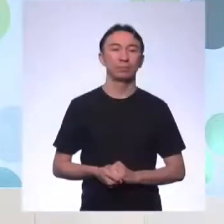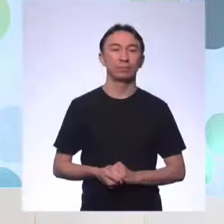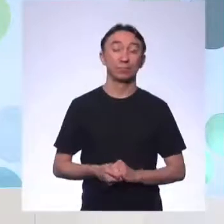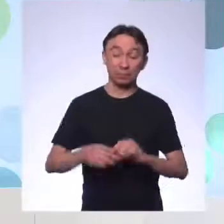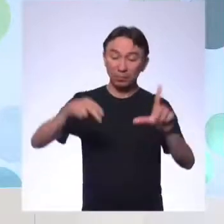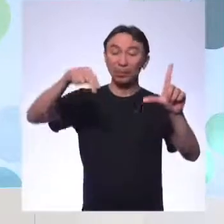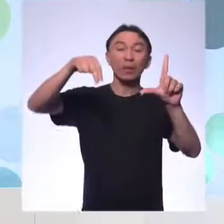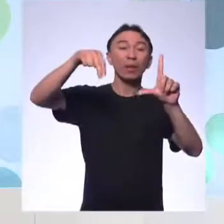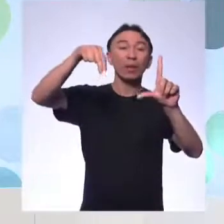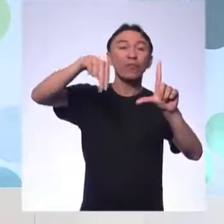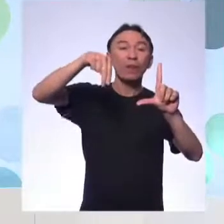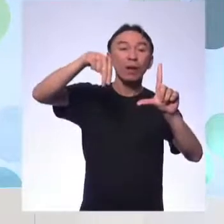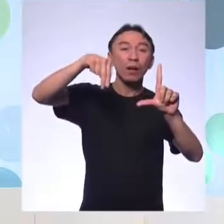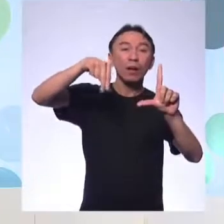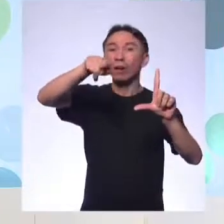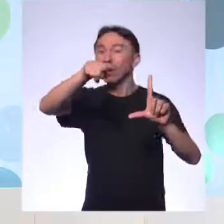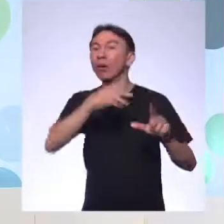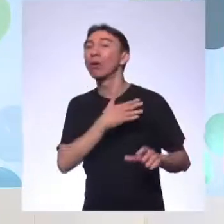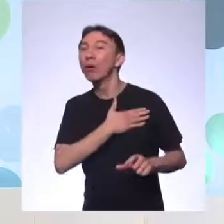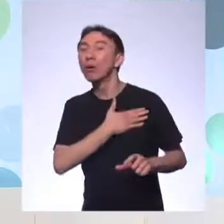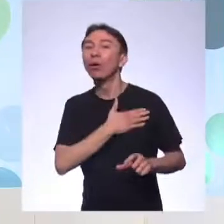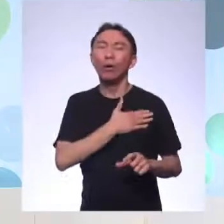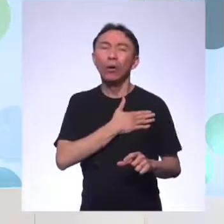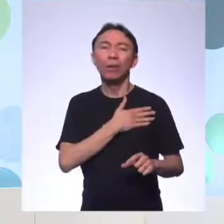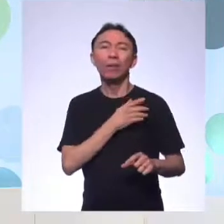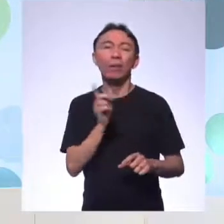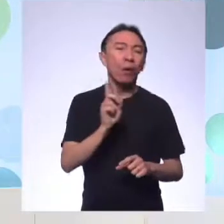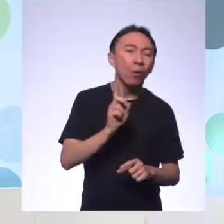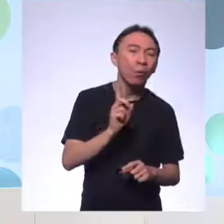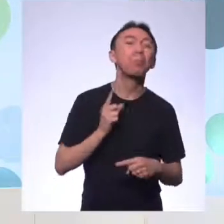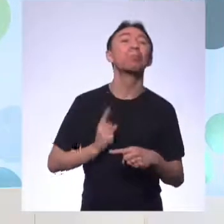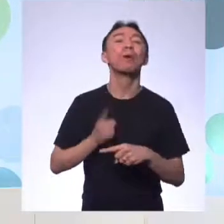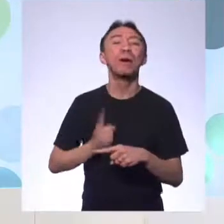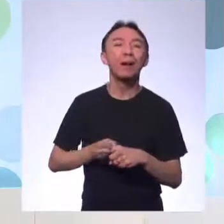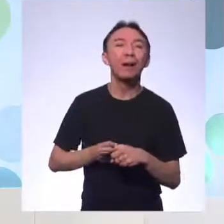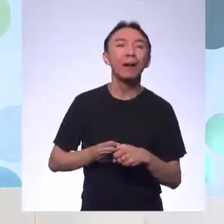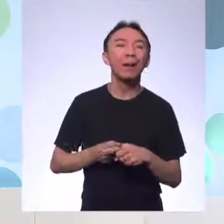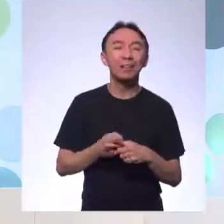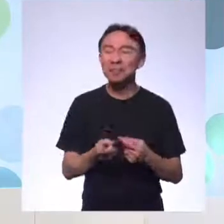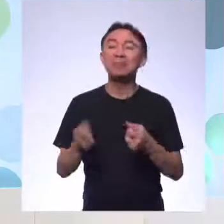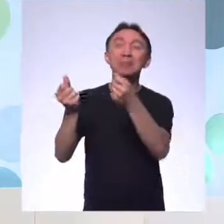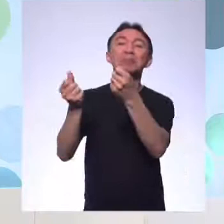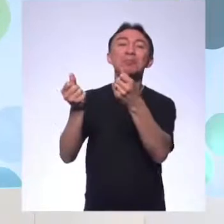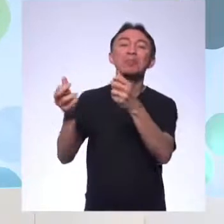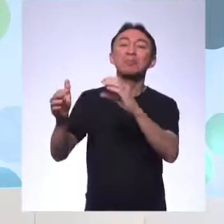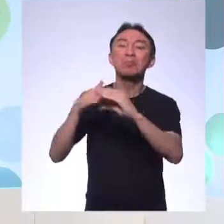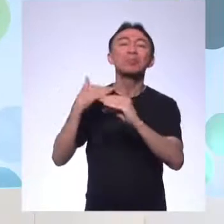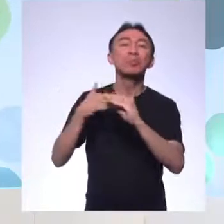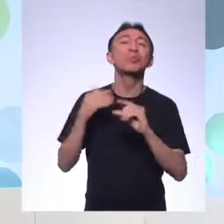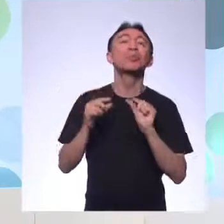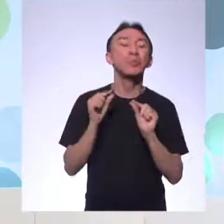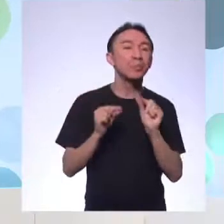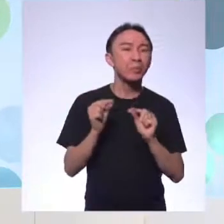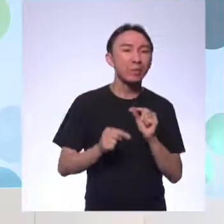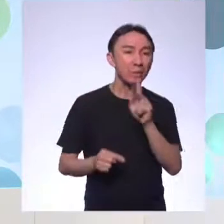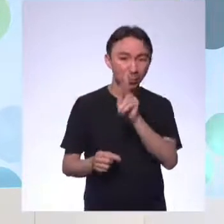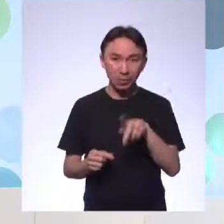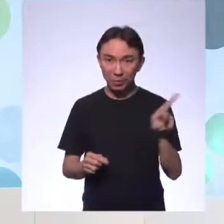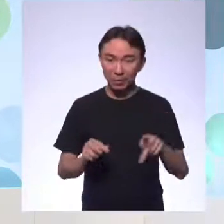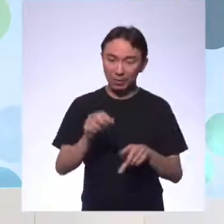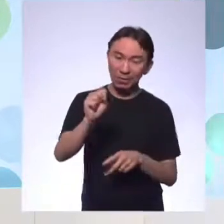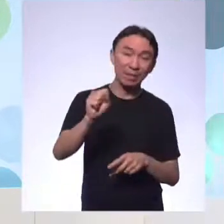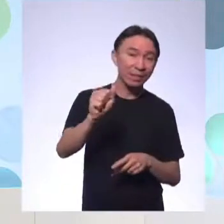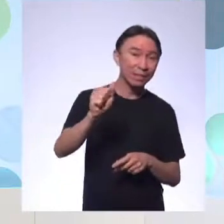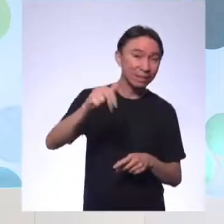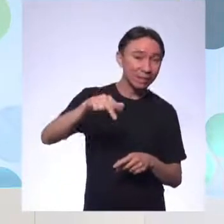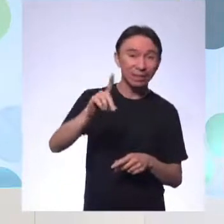novelas. Gostar ou não gostar? Por que gostar? Por que não gostar? Então, professora, como é que o pessoal responde? Então, a professora Sandra fala que